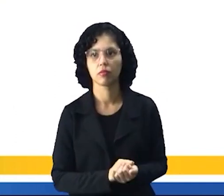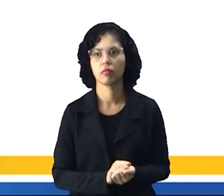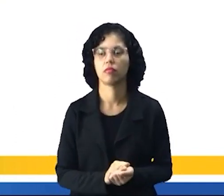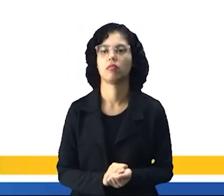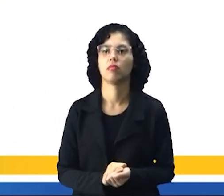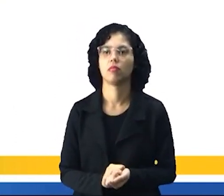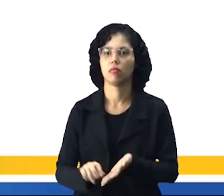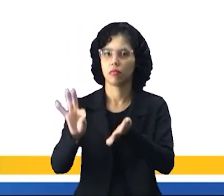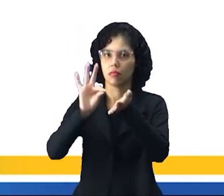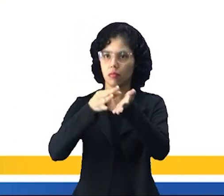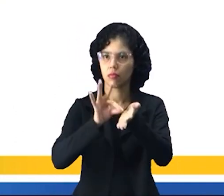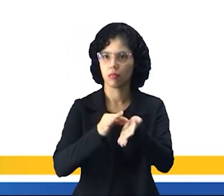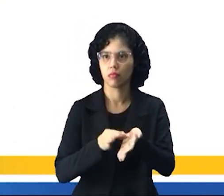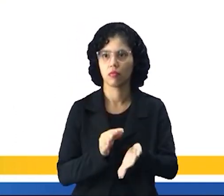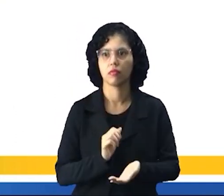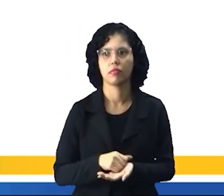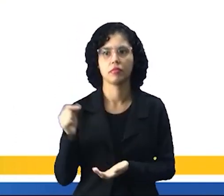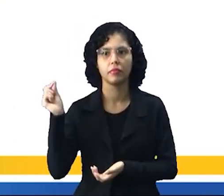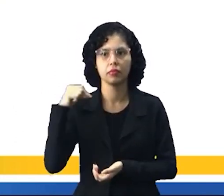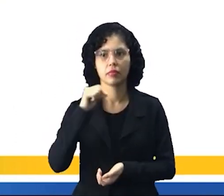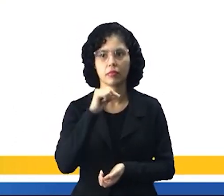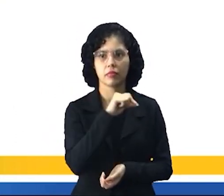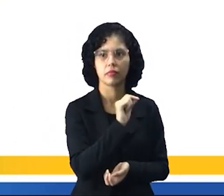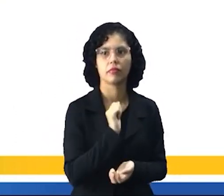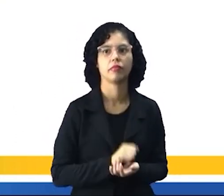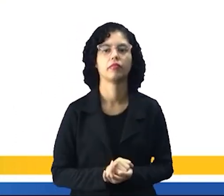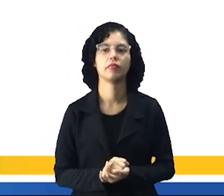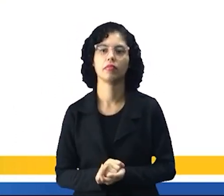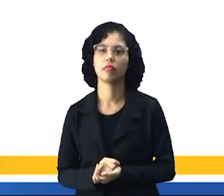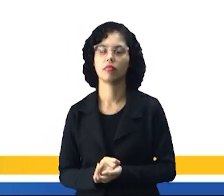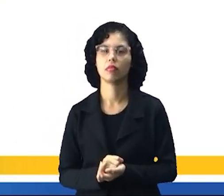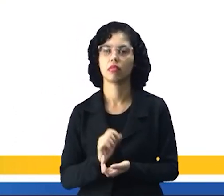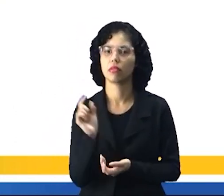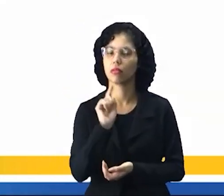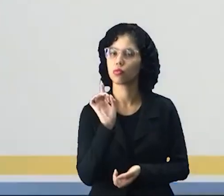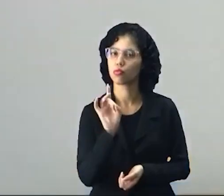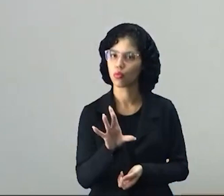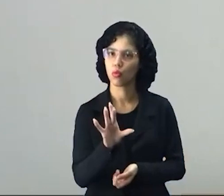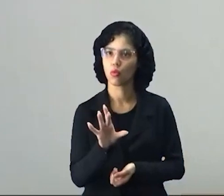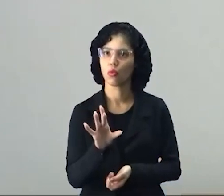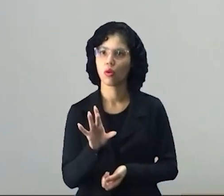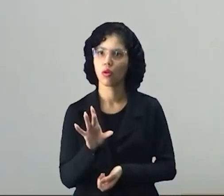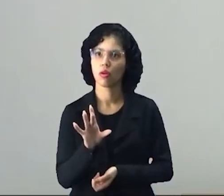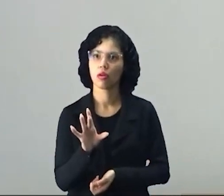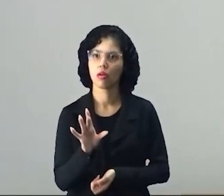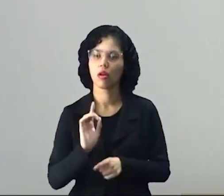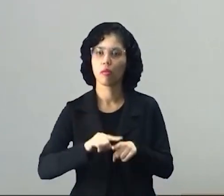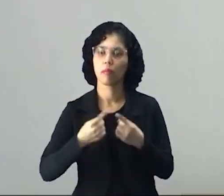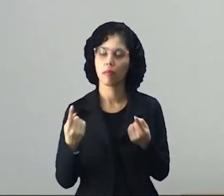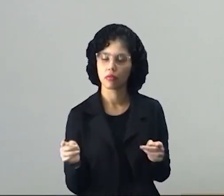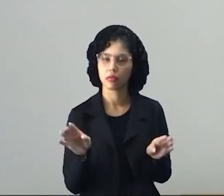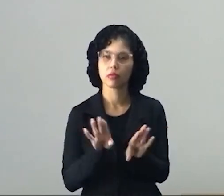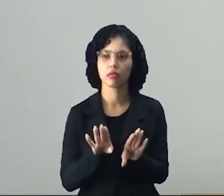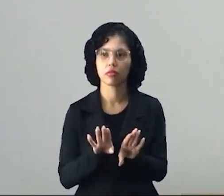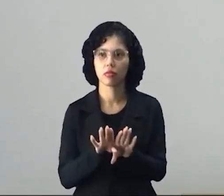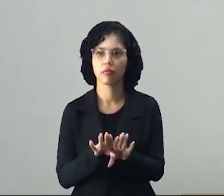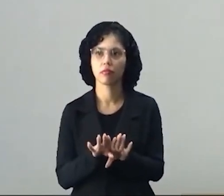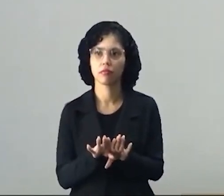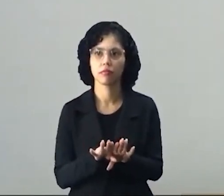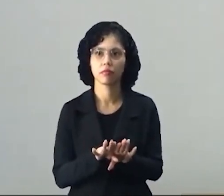insetos catalogados. Esses insetos, né, não só apenas insetos, mas também,